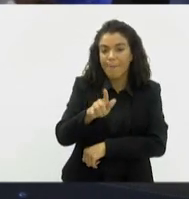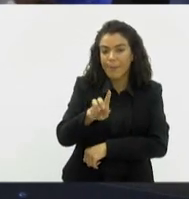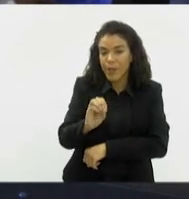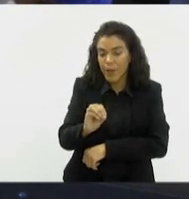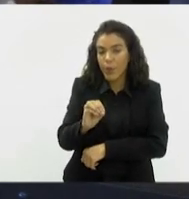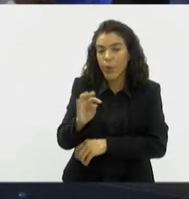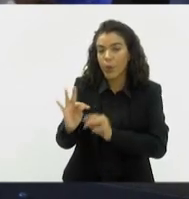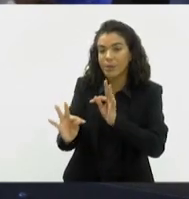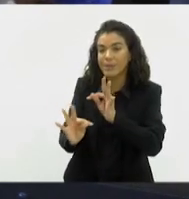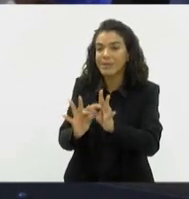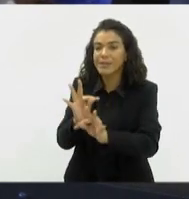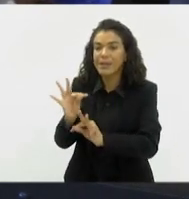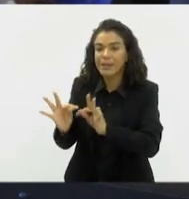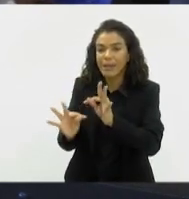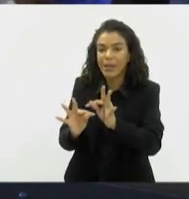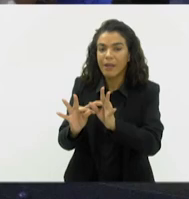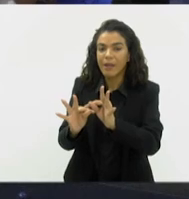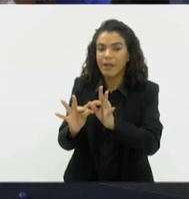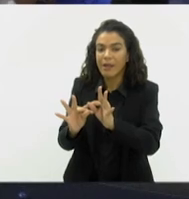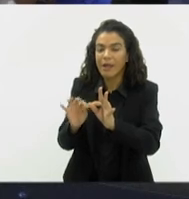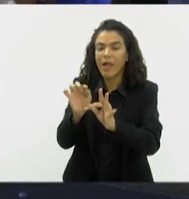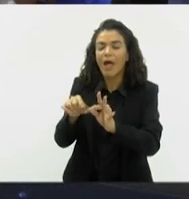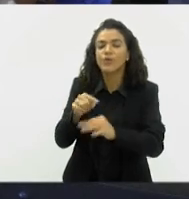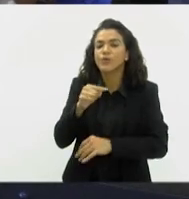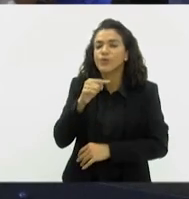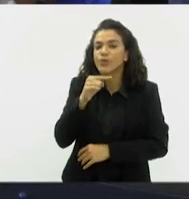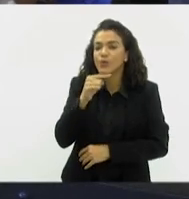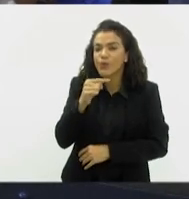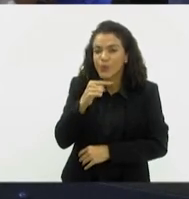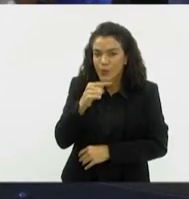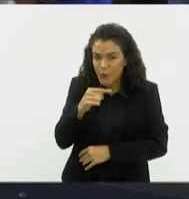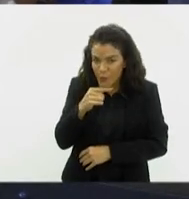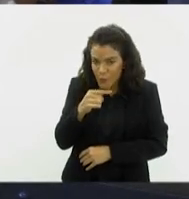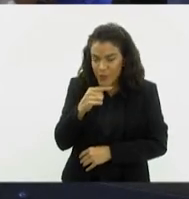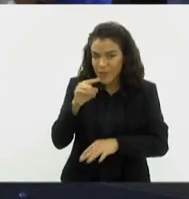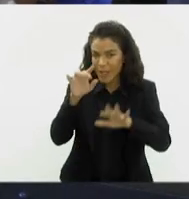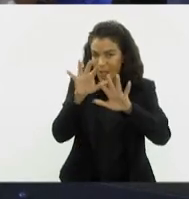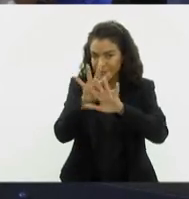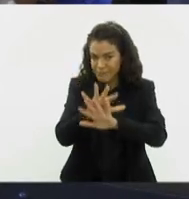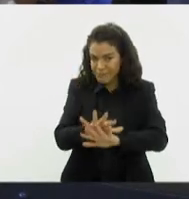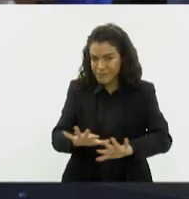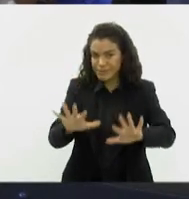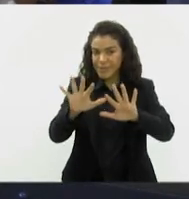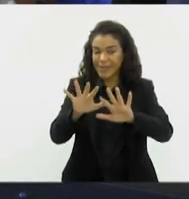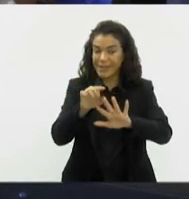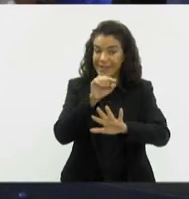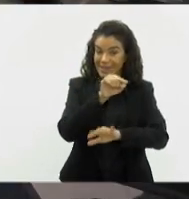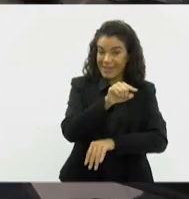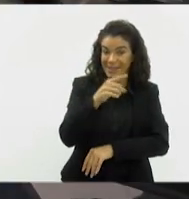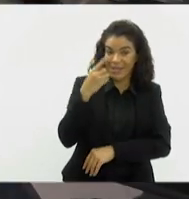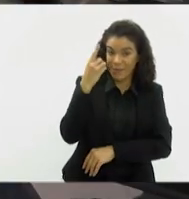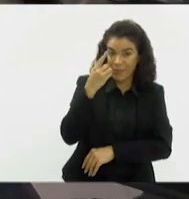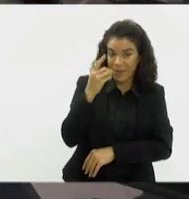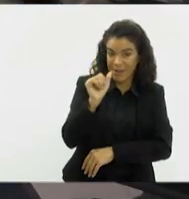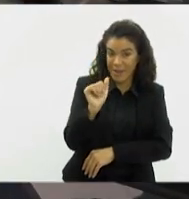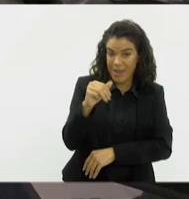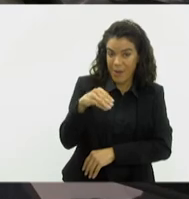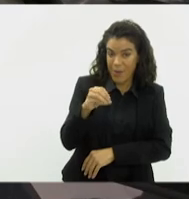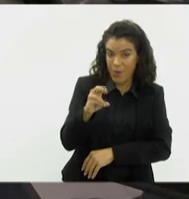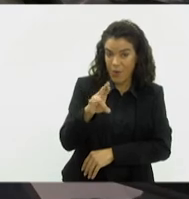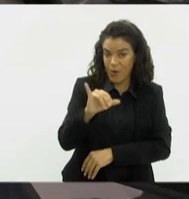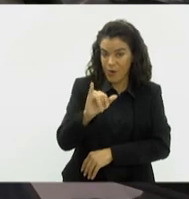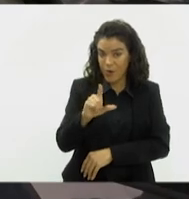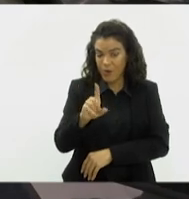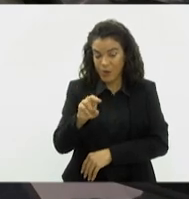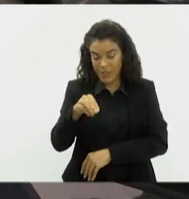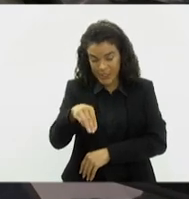eventos. O que a dúvida que se põe ao deputado Amorim e ao deputado Delaroli é